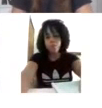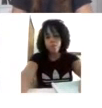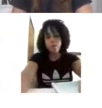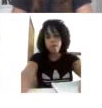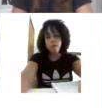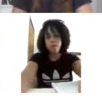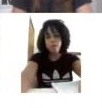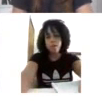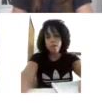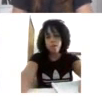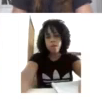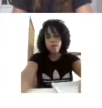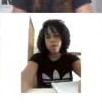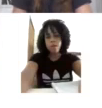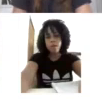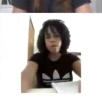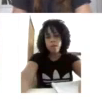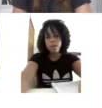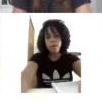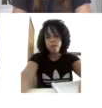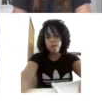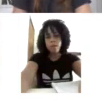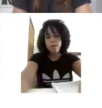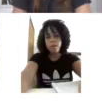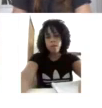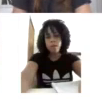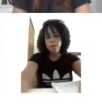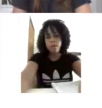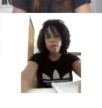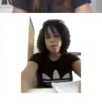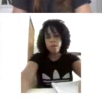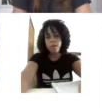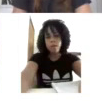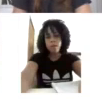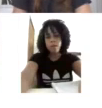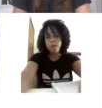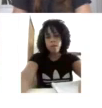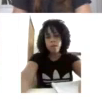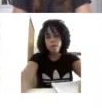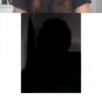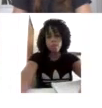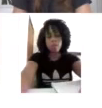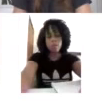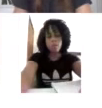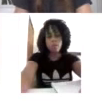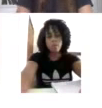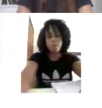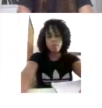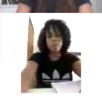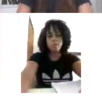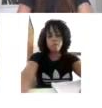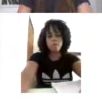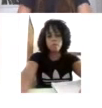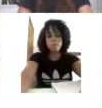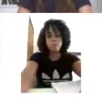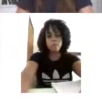docente, um futuro docente em pesquisa, ação, né, em formação. A escola aprende, todo o currículo e formação vai